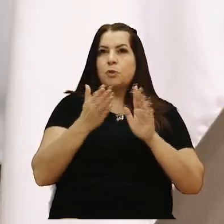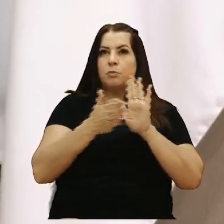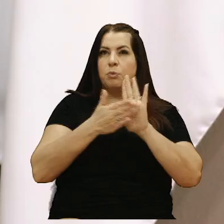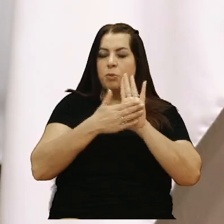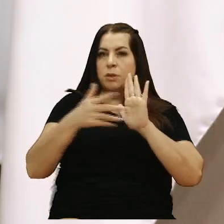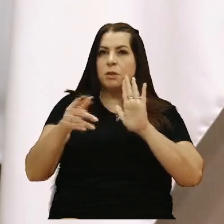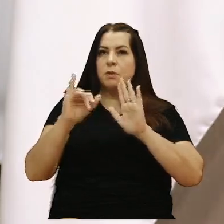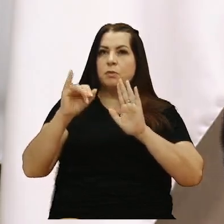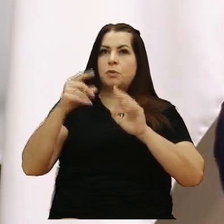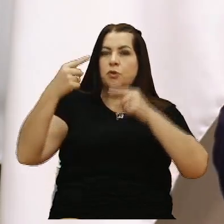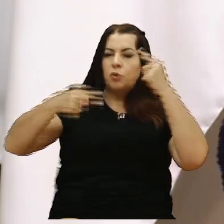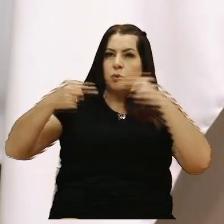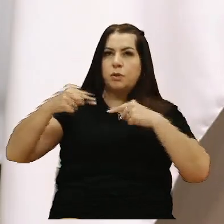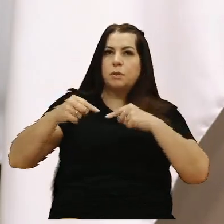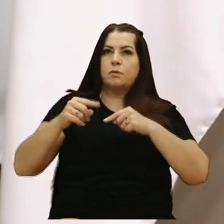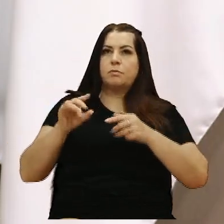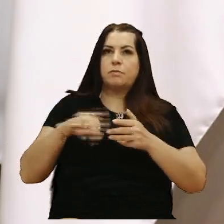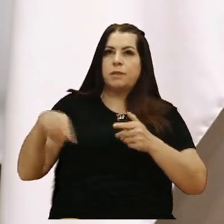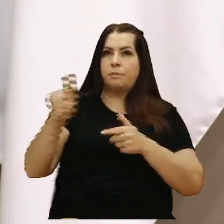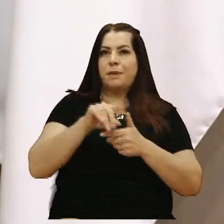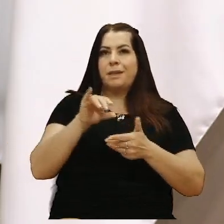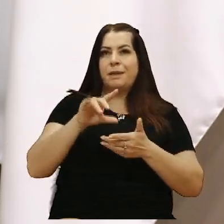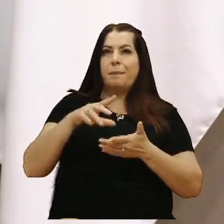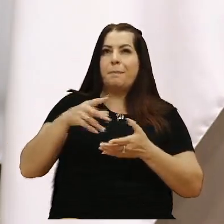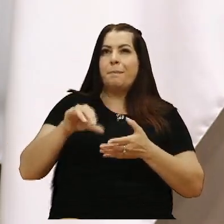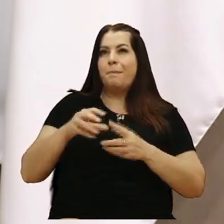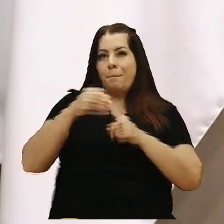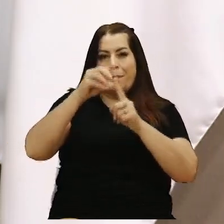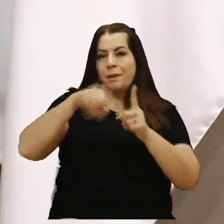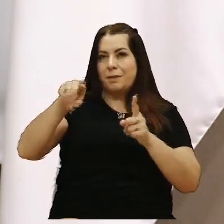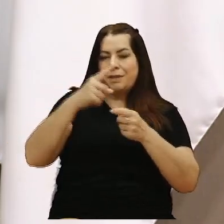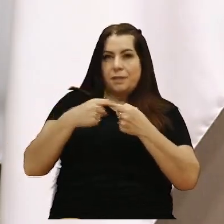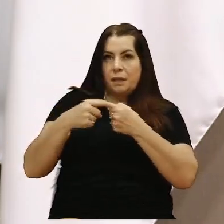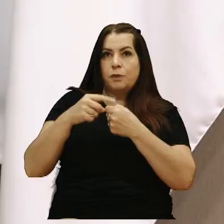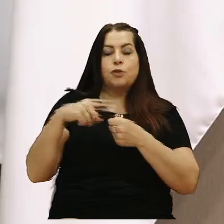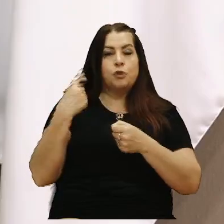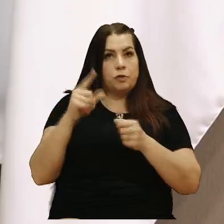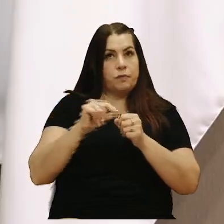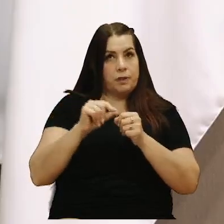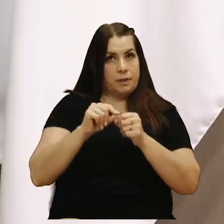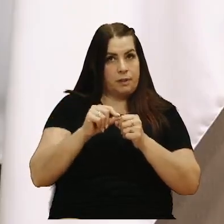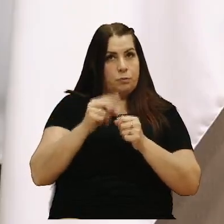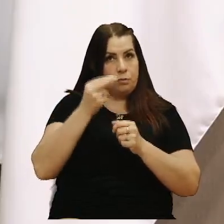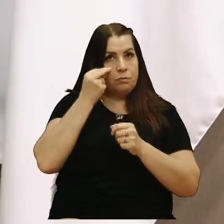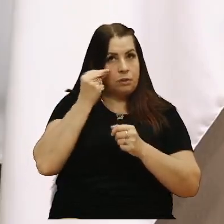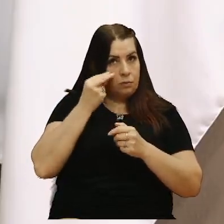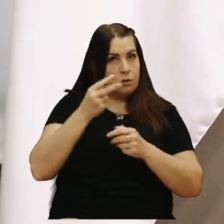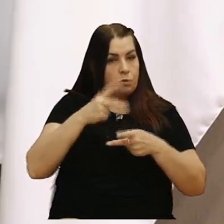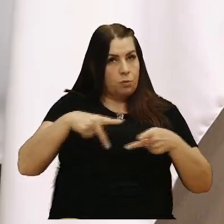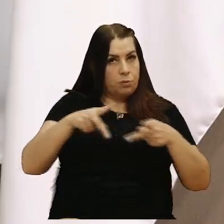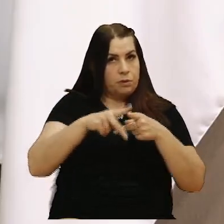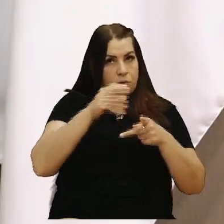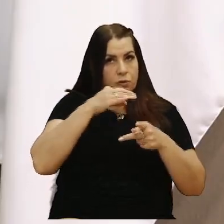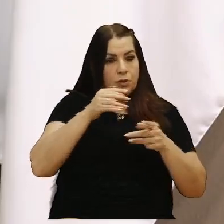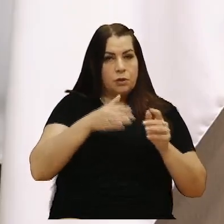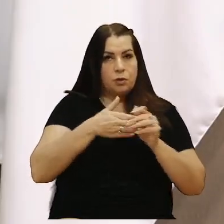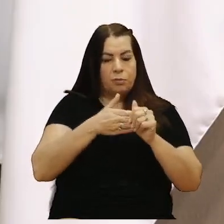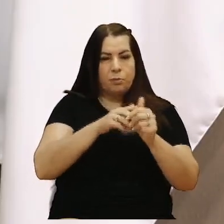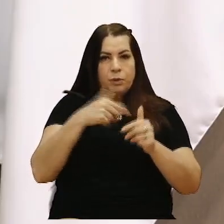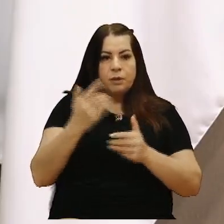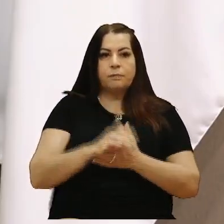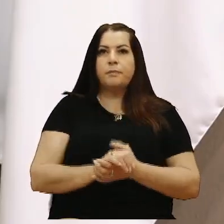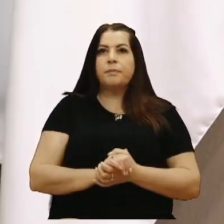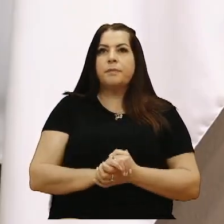as discussões centrais para a nossa cidade, nós fazemos questão, vereador Libardi, população caxiense que nos acompanha,